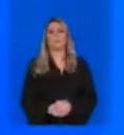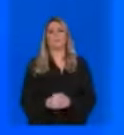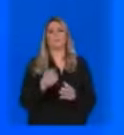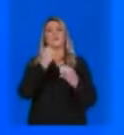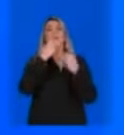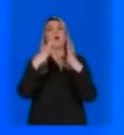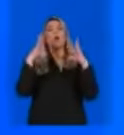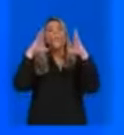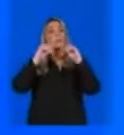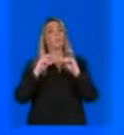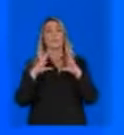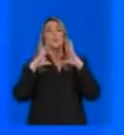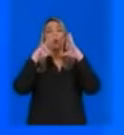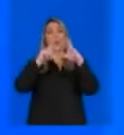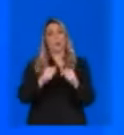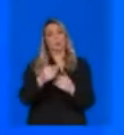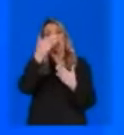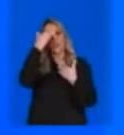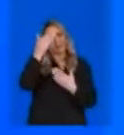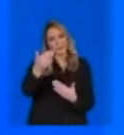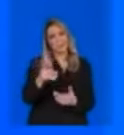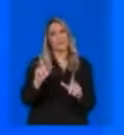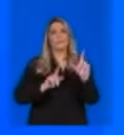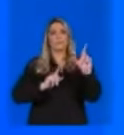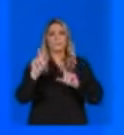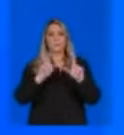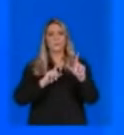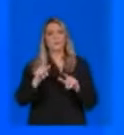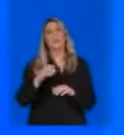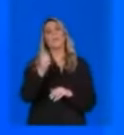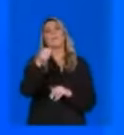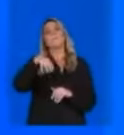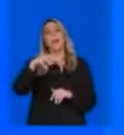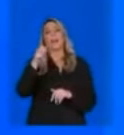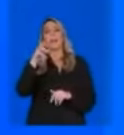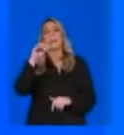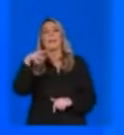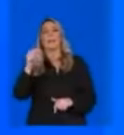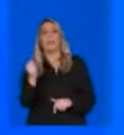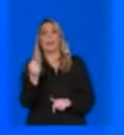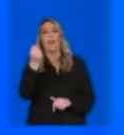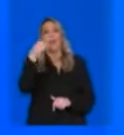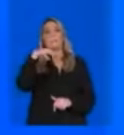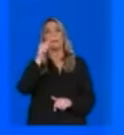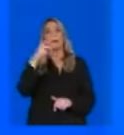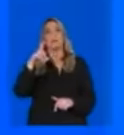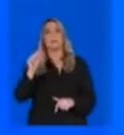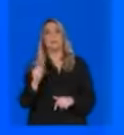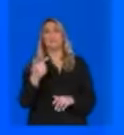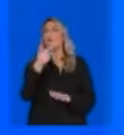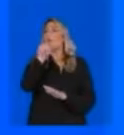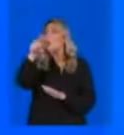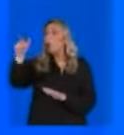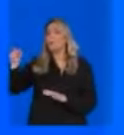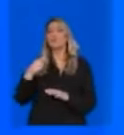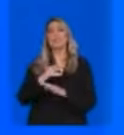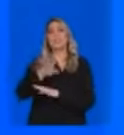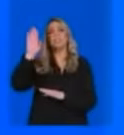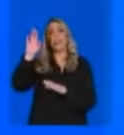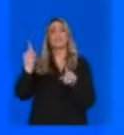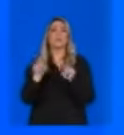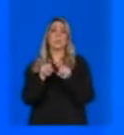Boa noite a todos agradecer a Rede TV boa noite às nossas mediadoras Mariana e Amanda Muito obrigado boa noite aos demais candidatos e aqueles que nos